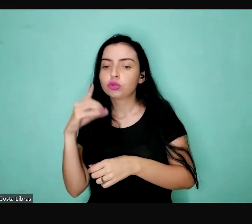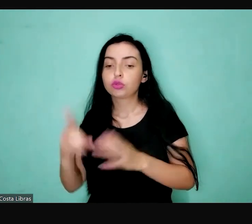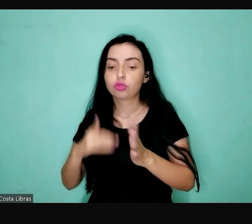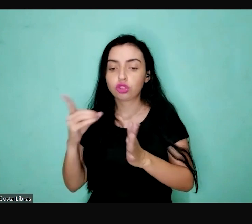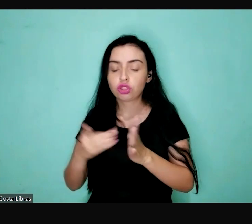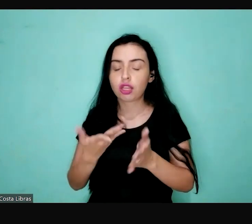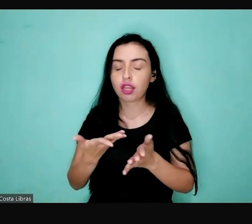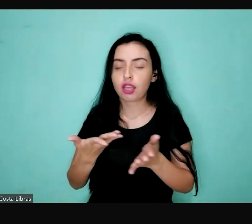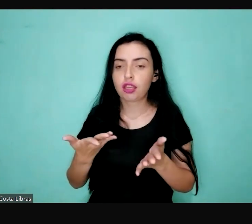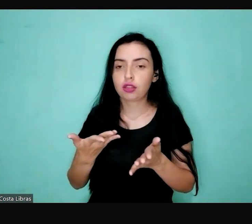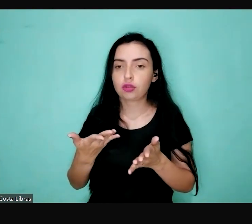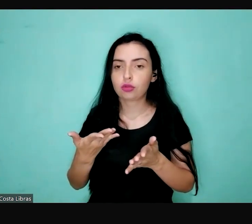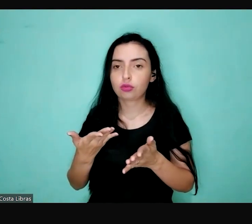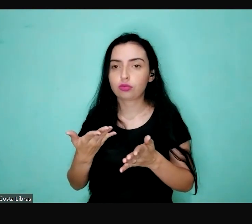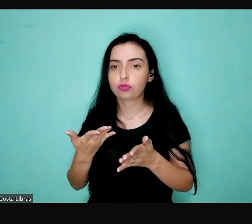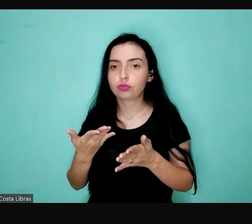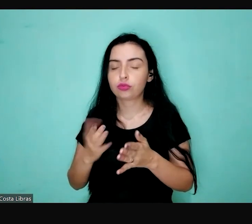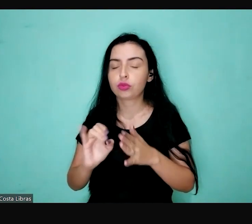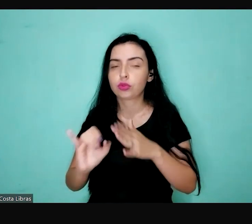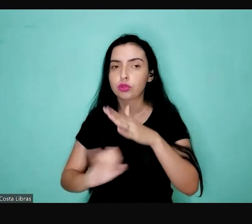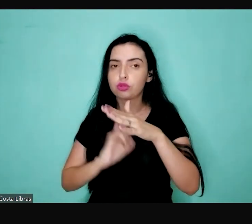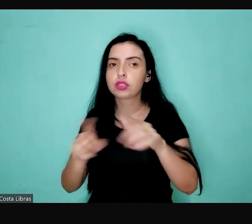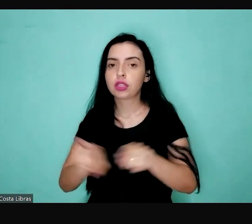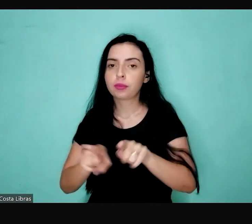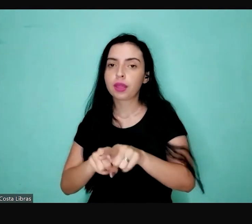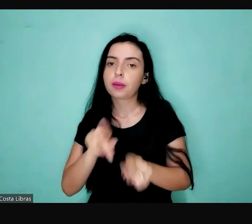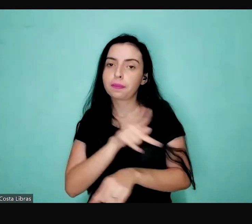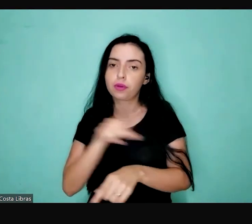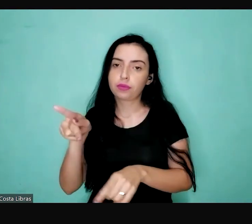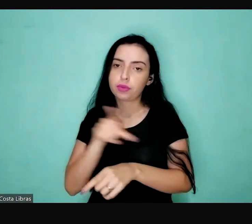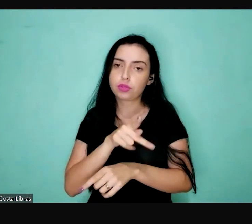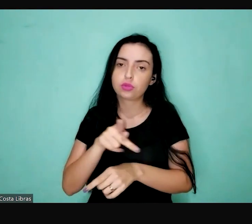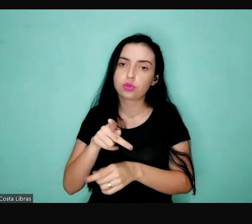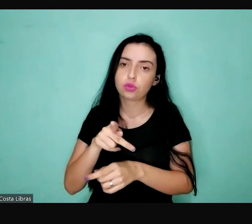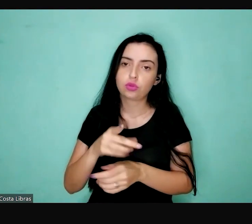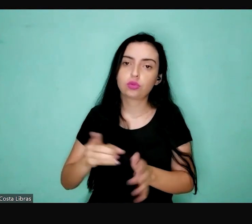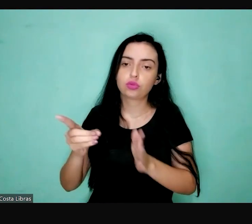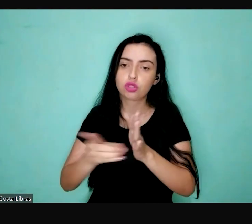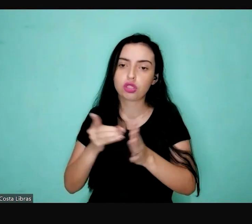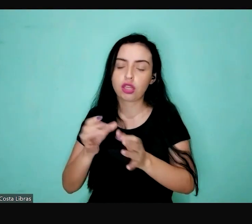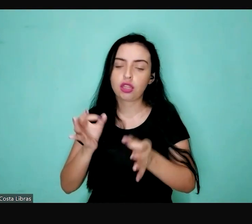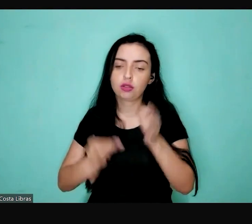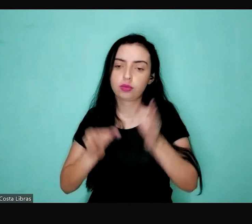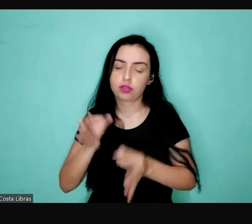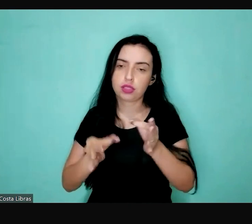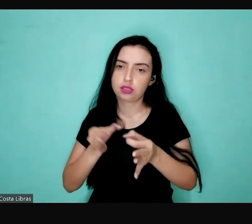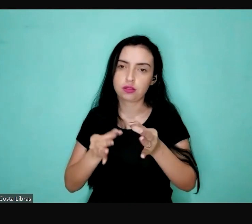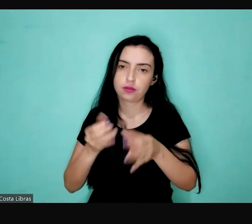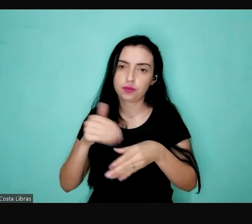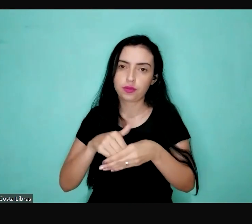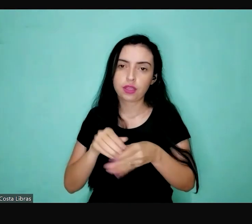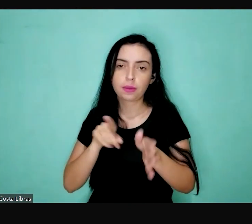instituição na qual também é professor catedrático de Direito Processual, pesquisador principal,